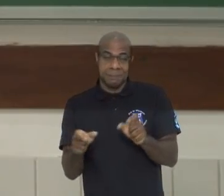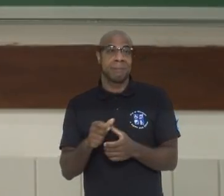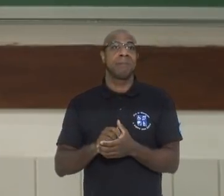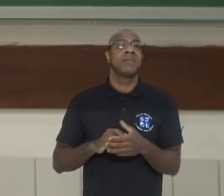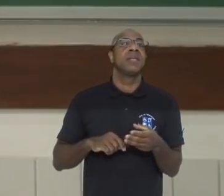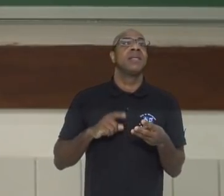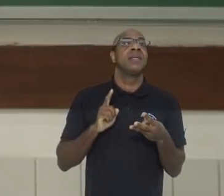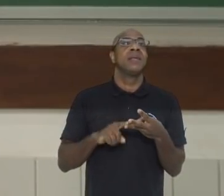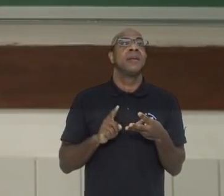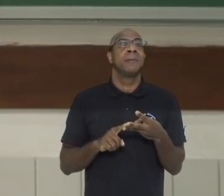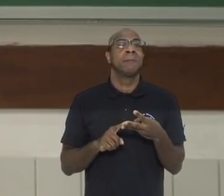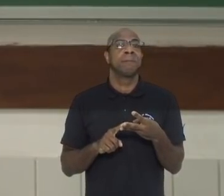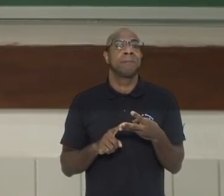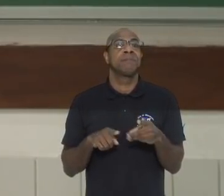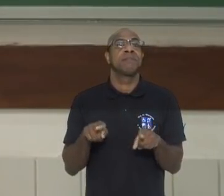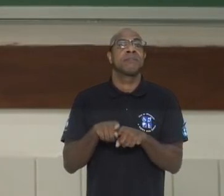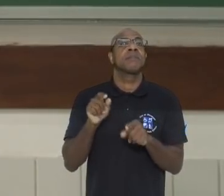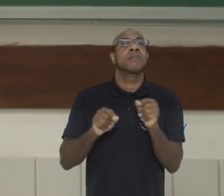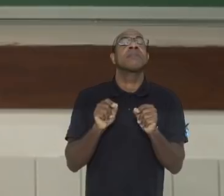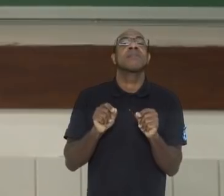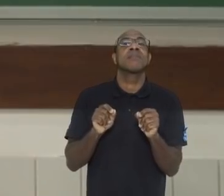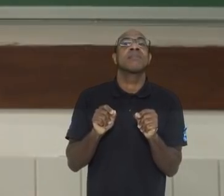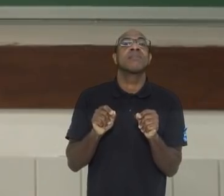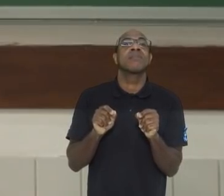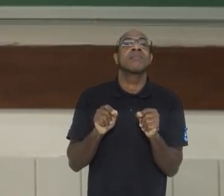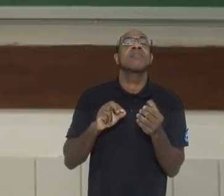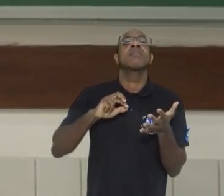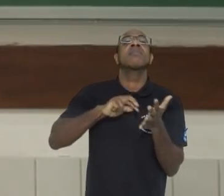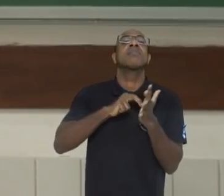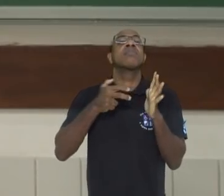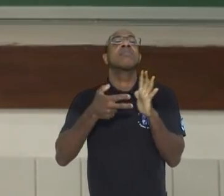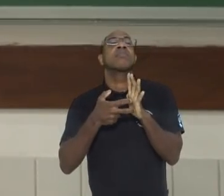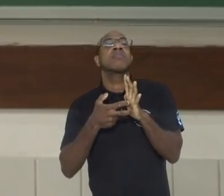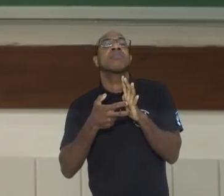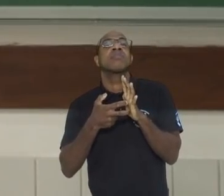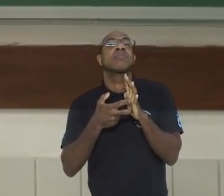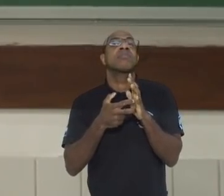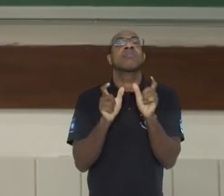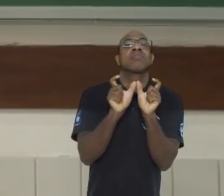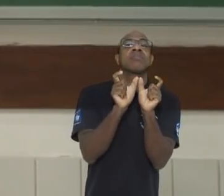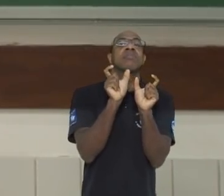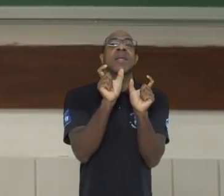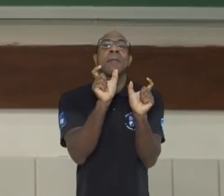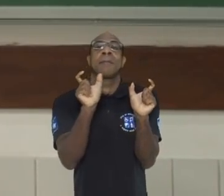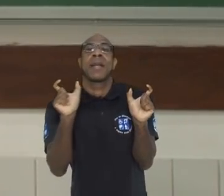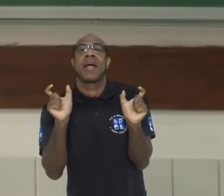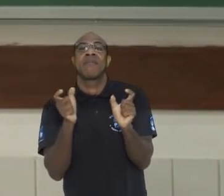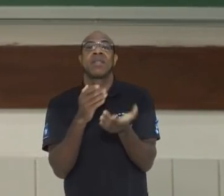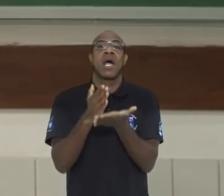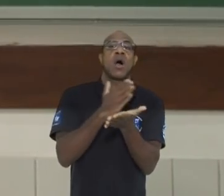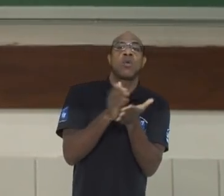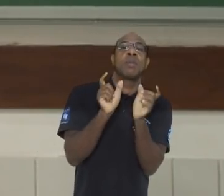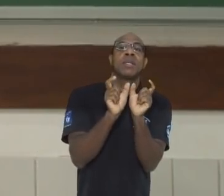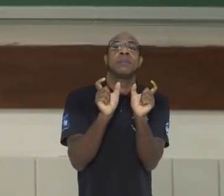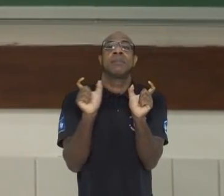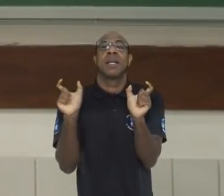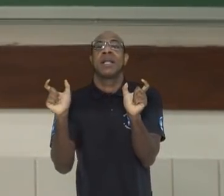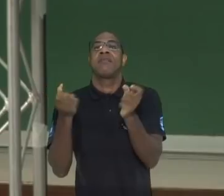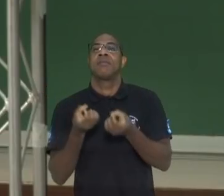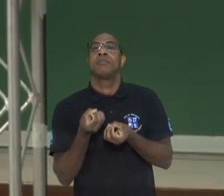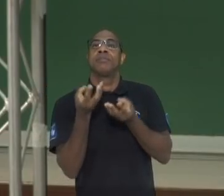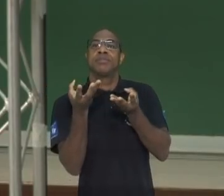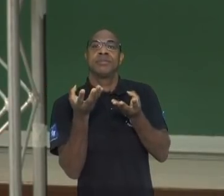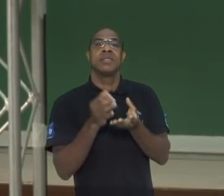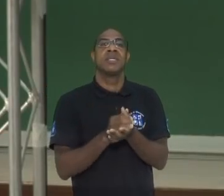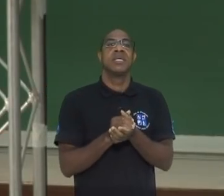E também nós aprendemos o significado de algumas expressões, né? Aprendemos